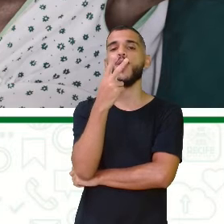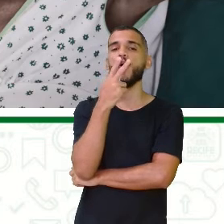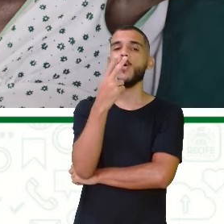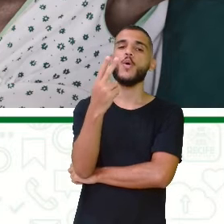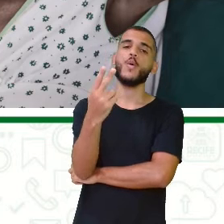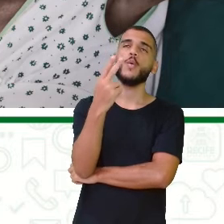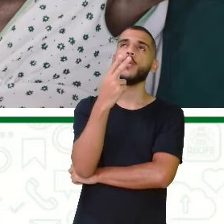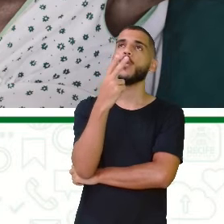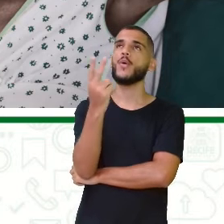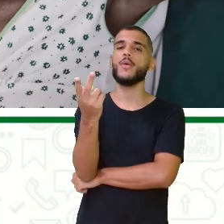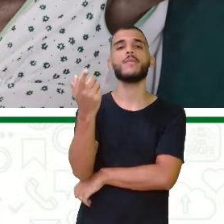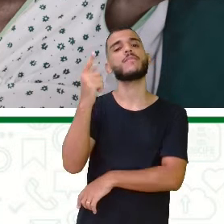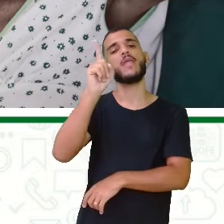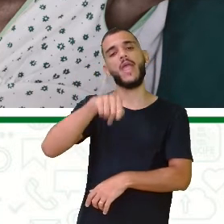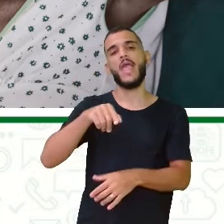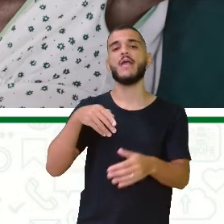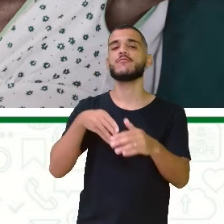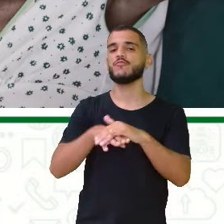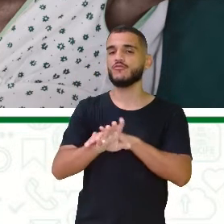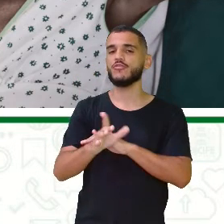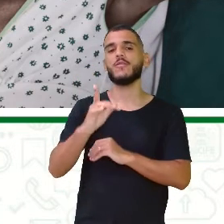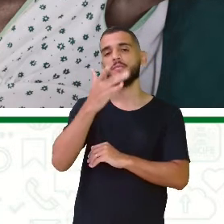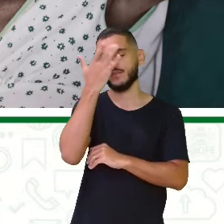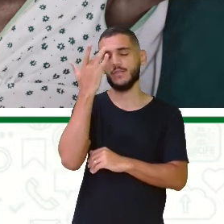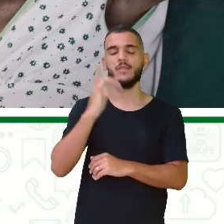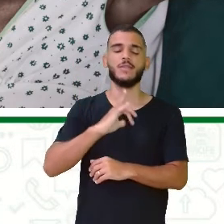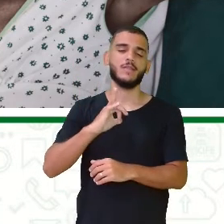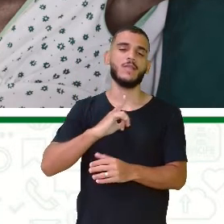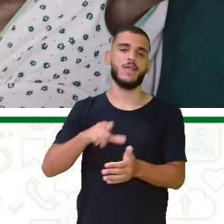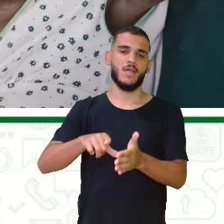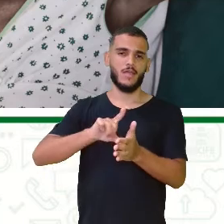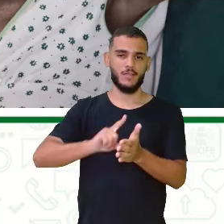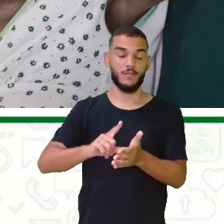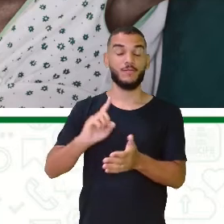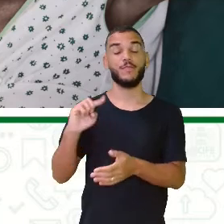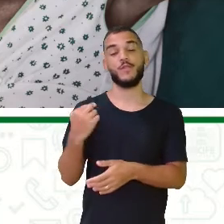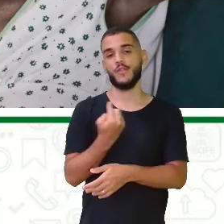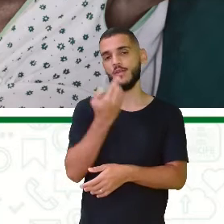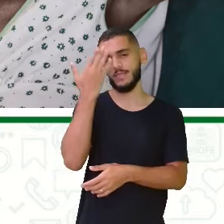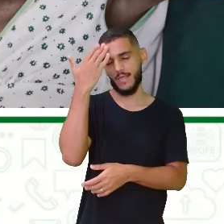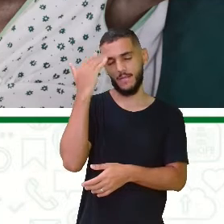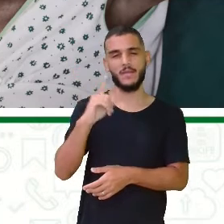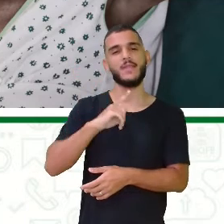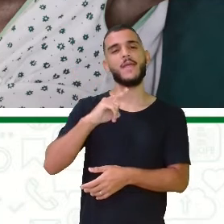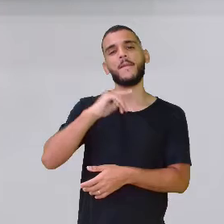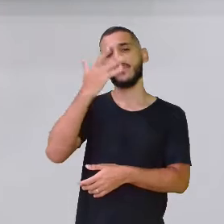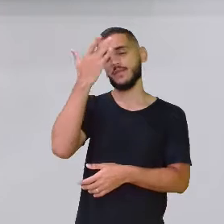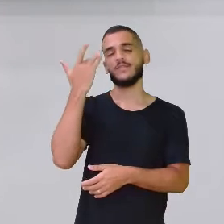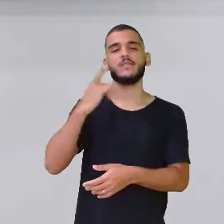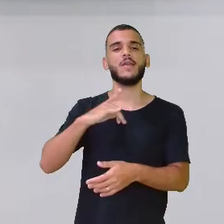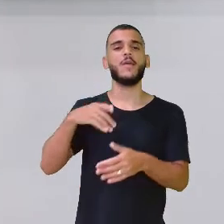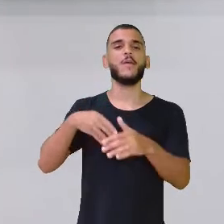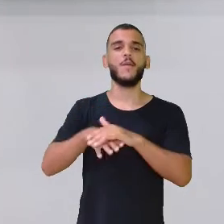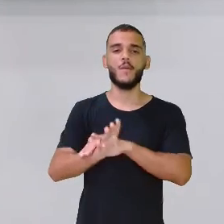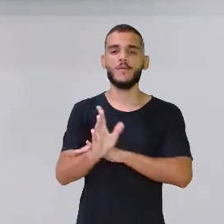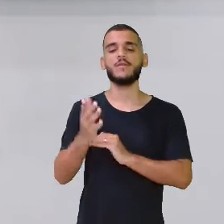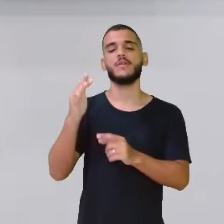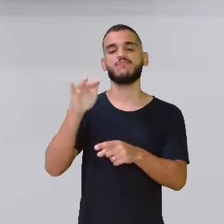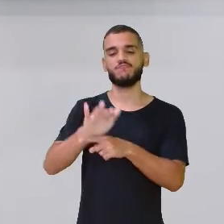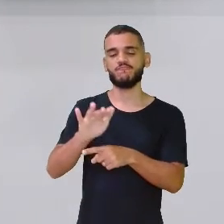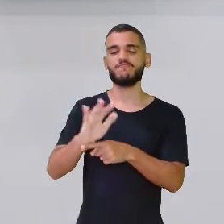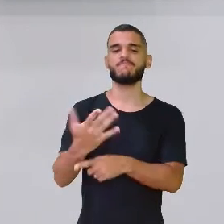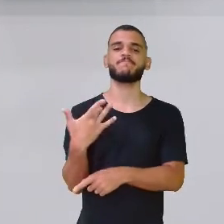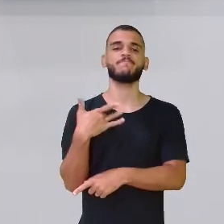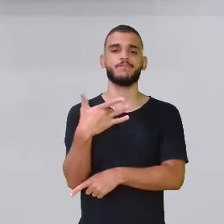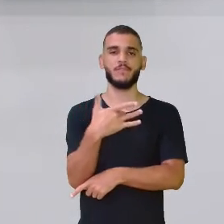dela, é um hábito que alguns tinham. Mas a gente sabe que existem os hábitos que contribuem para a